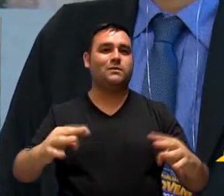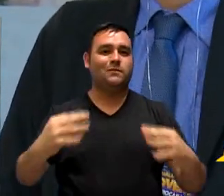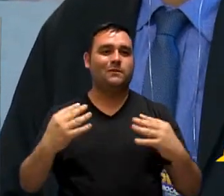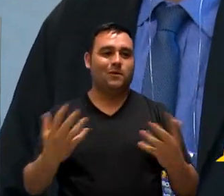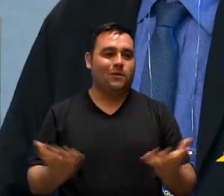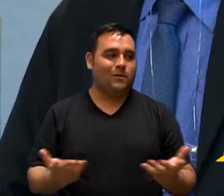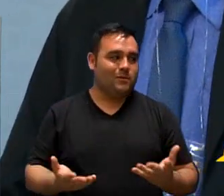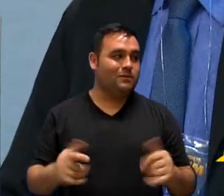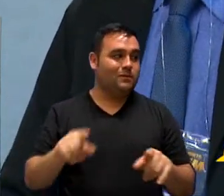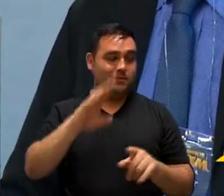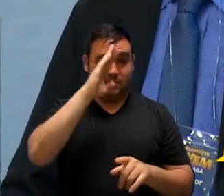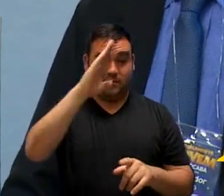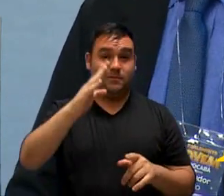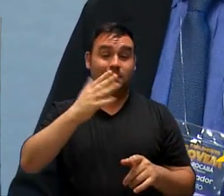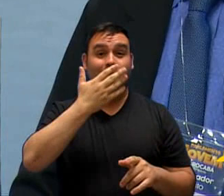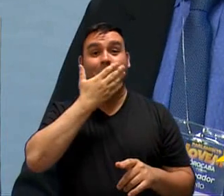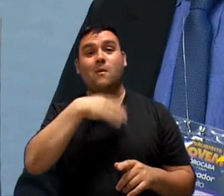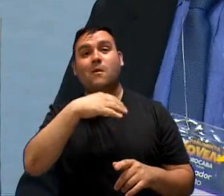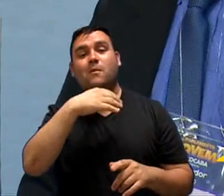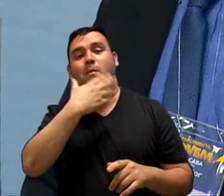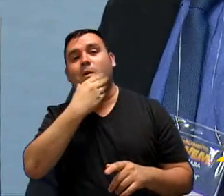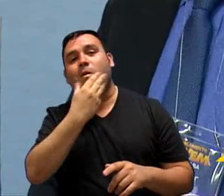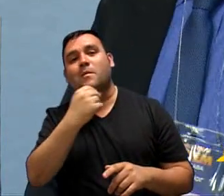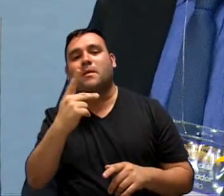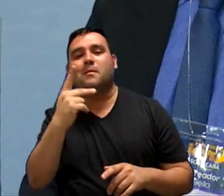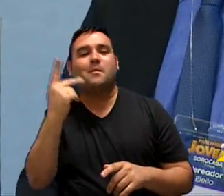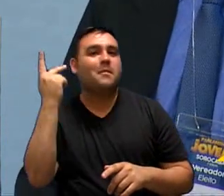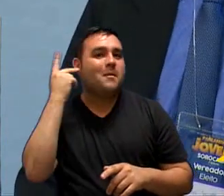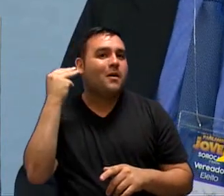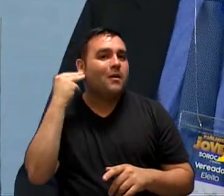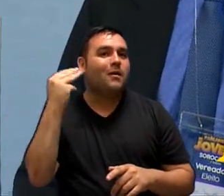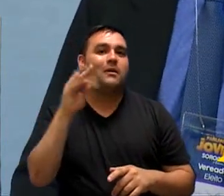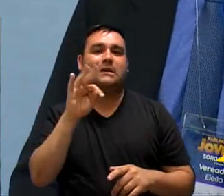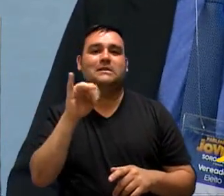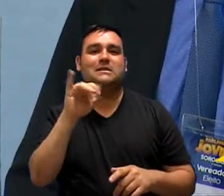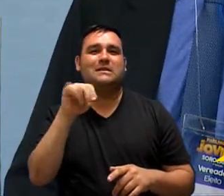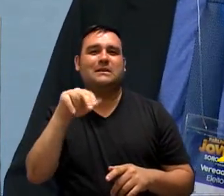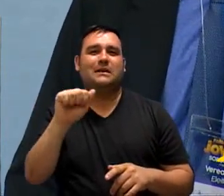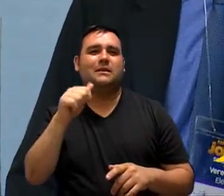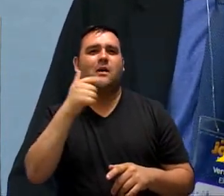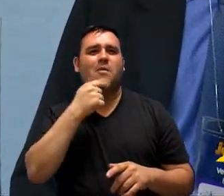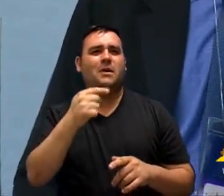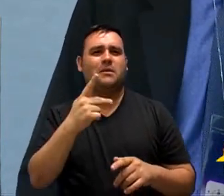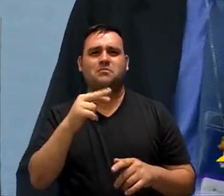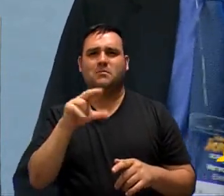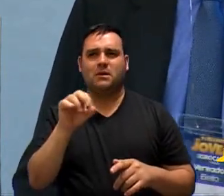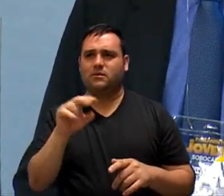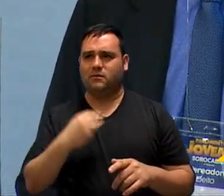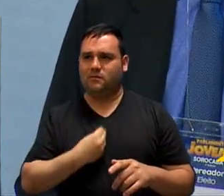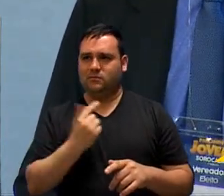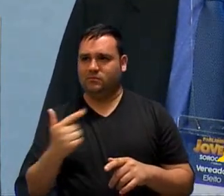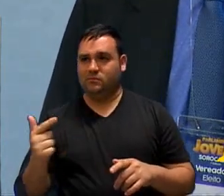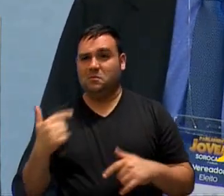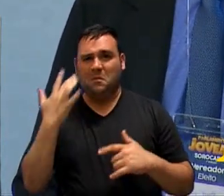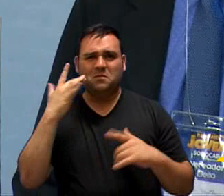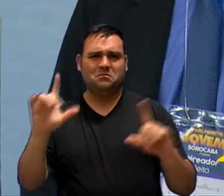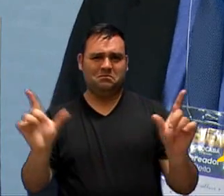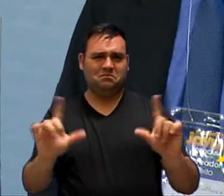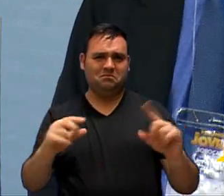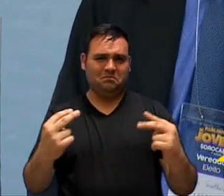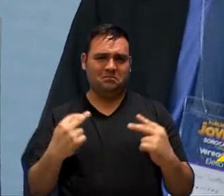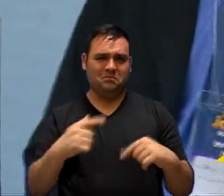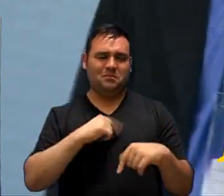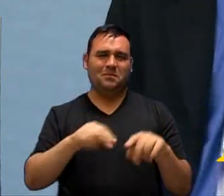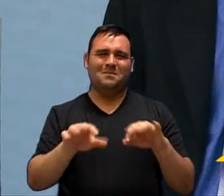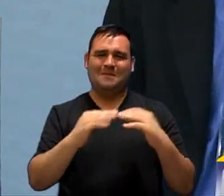né? Principalmente do Paulo, da Tiziana, né? O Pedro não está aqui, né? Está assistindo pela TV também.